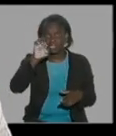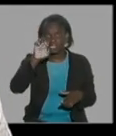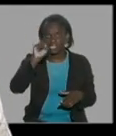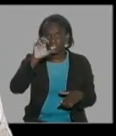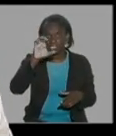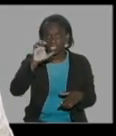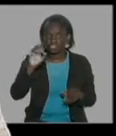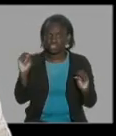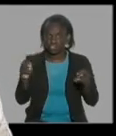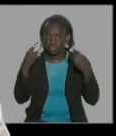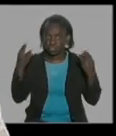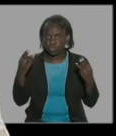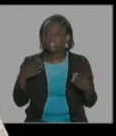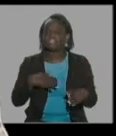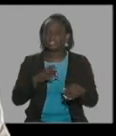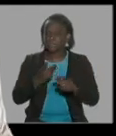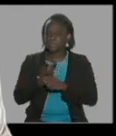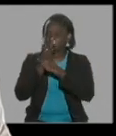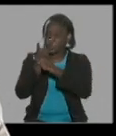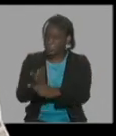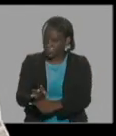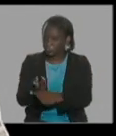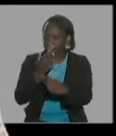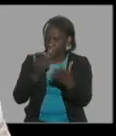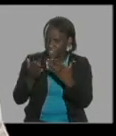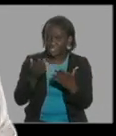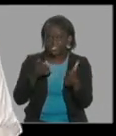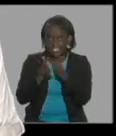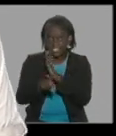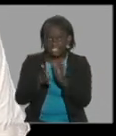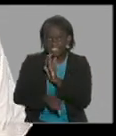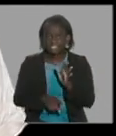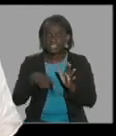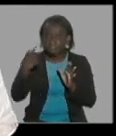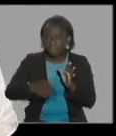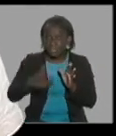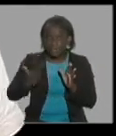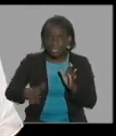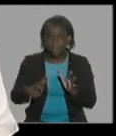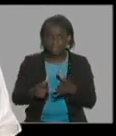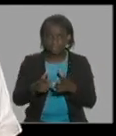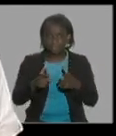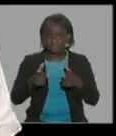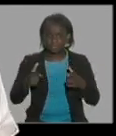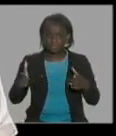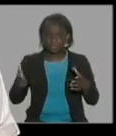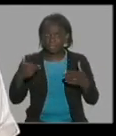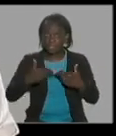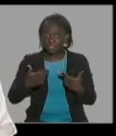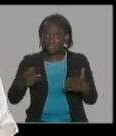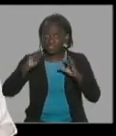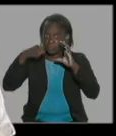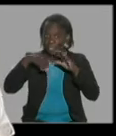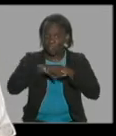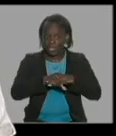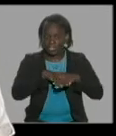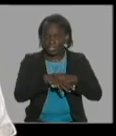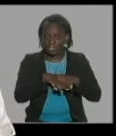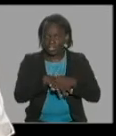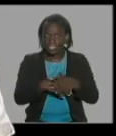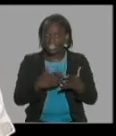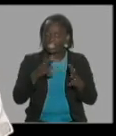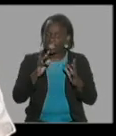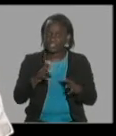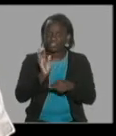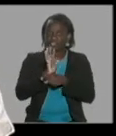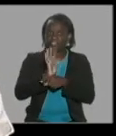São Paulo, e eu fui atrás dele, consegui falar com ele também, e aí foi ganhando um porte maior. Aí foi